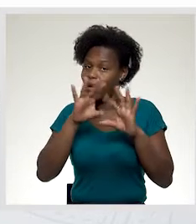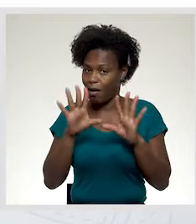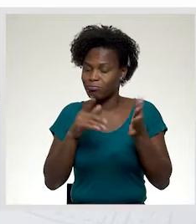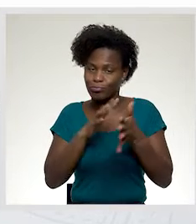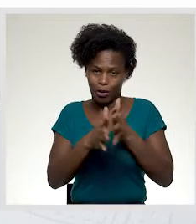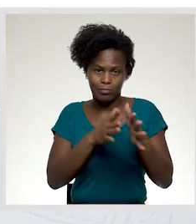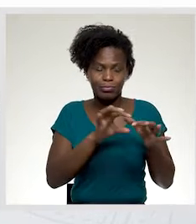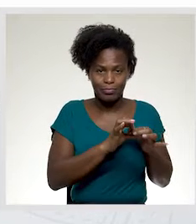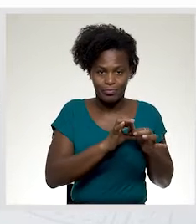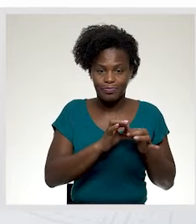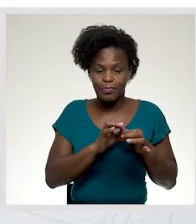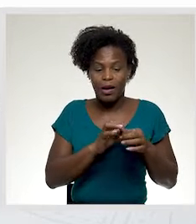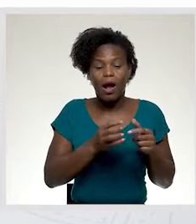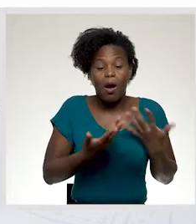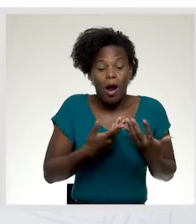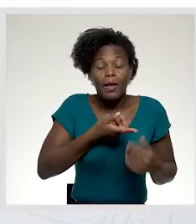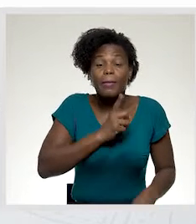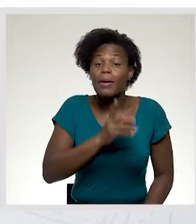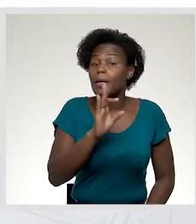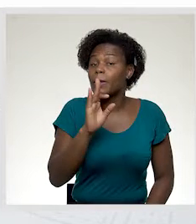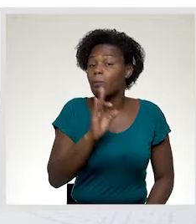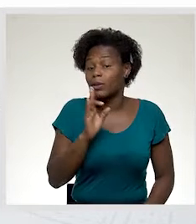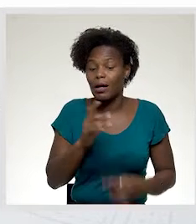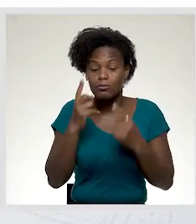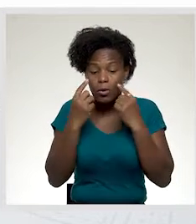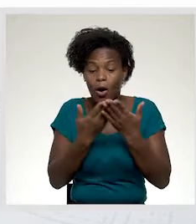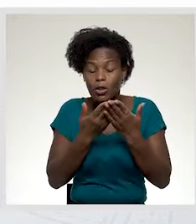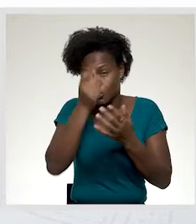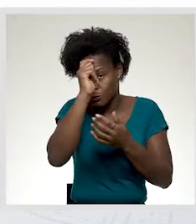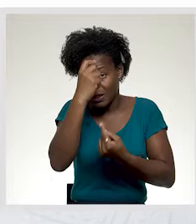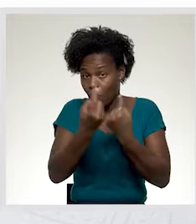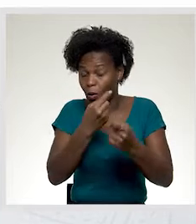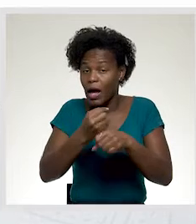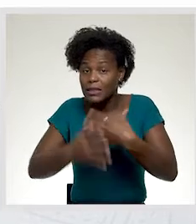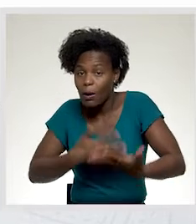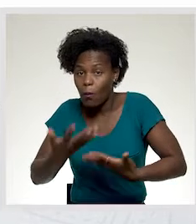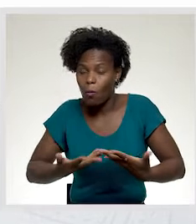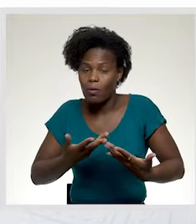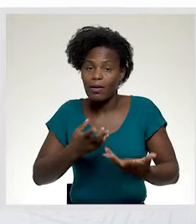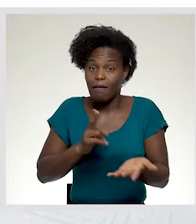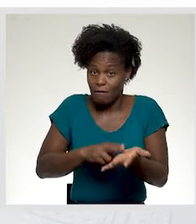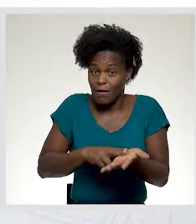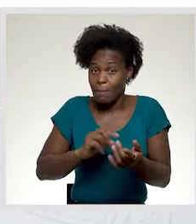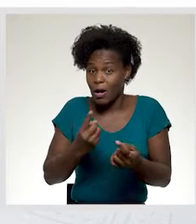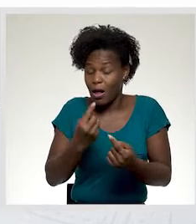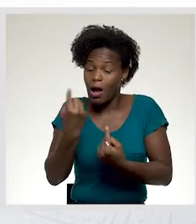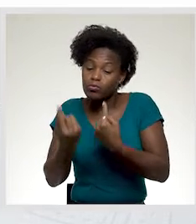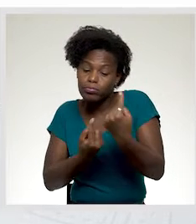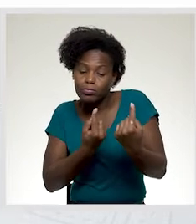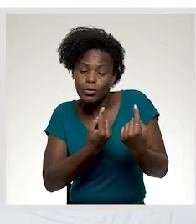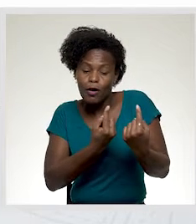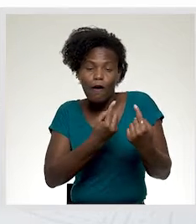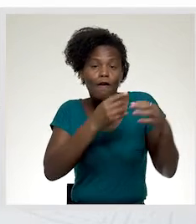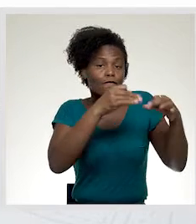hipotético ordena que se cumpra determinada ação em concreto para atingir